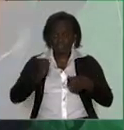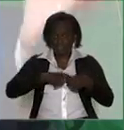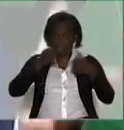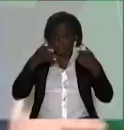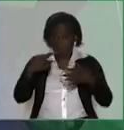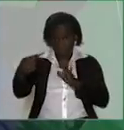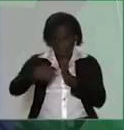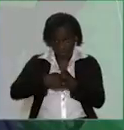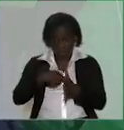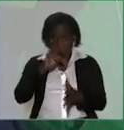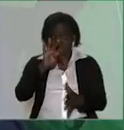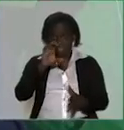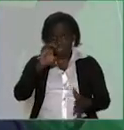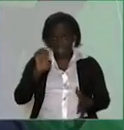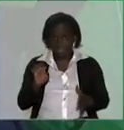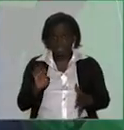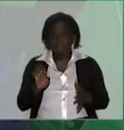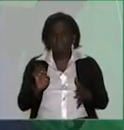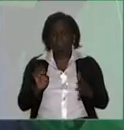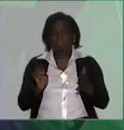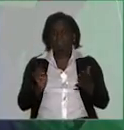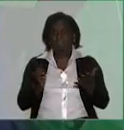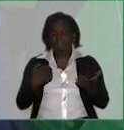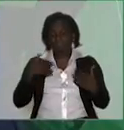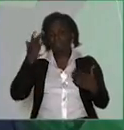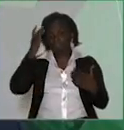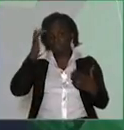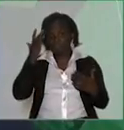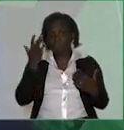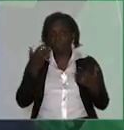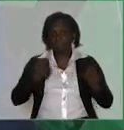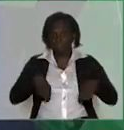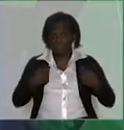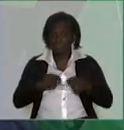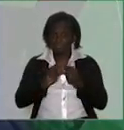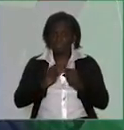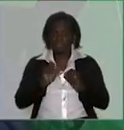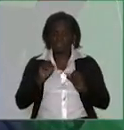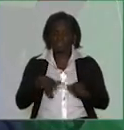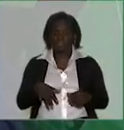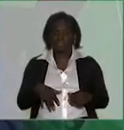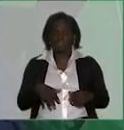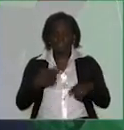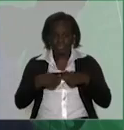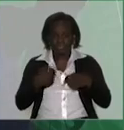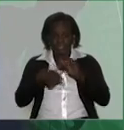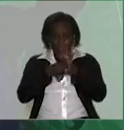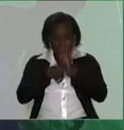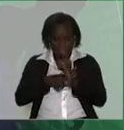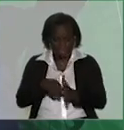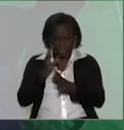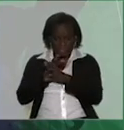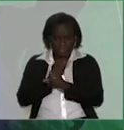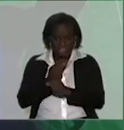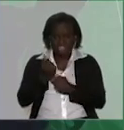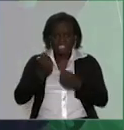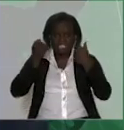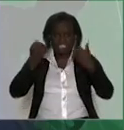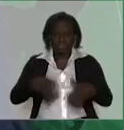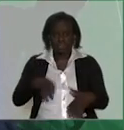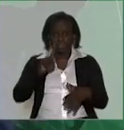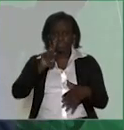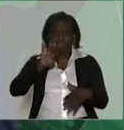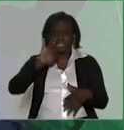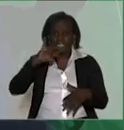voltando à questão da sua pergunta, do TCE, eu acho que essas coisas têm que ser feitas sim. A gente tem que auditar tudo. Se gastou 1,2